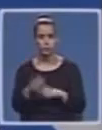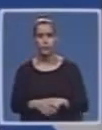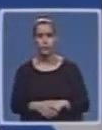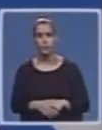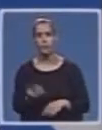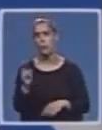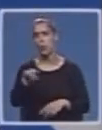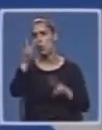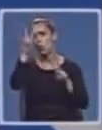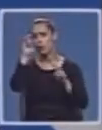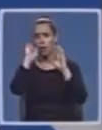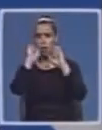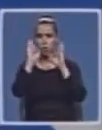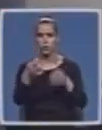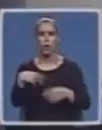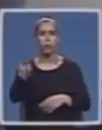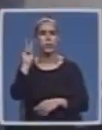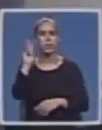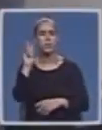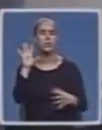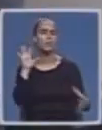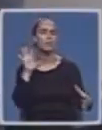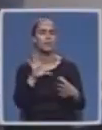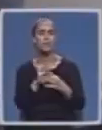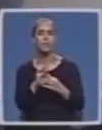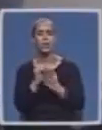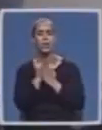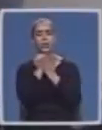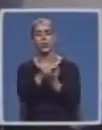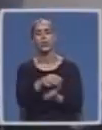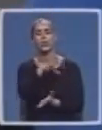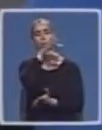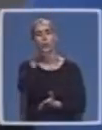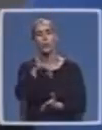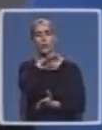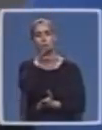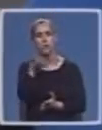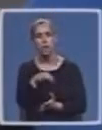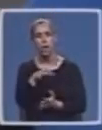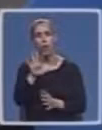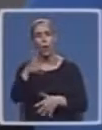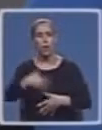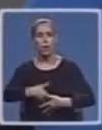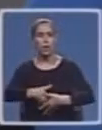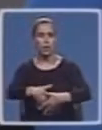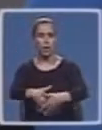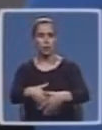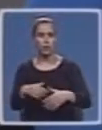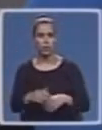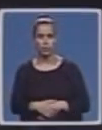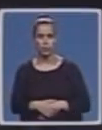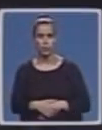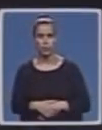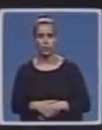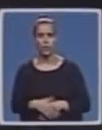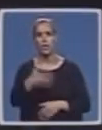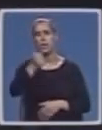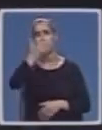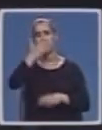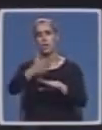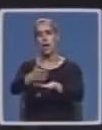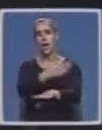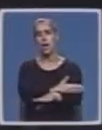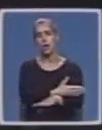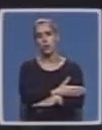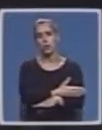das questões que merece a atenção do PSD tem a ver com a assistência familiar no caso de gravidez. Como se tem que se deslocar com 15 dias de